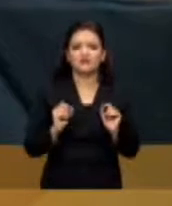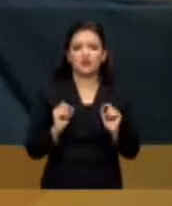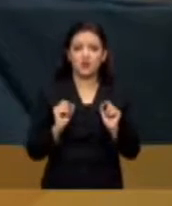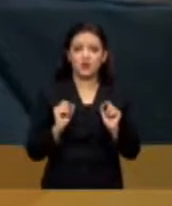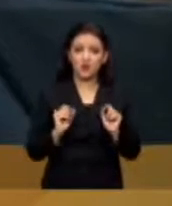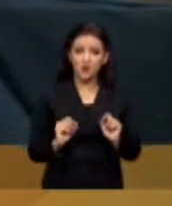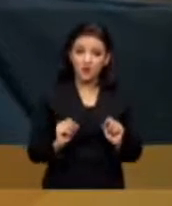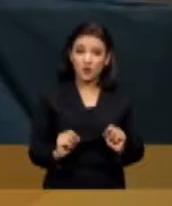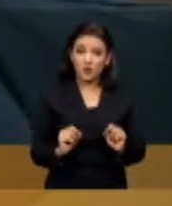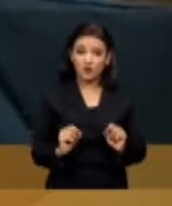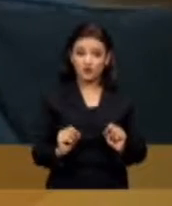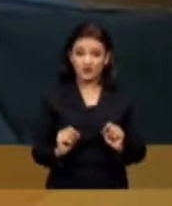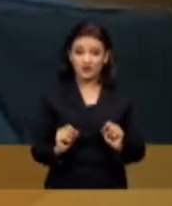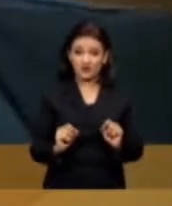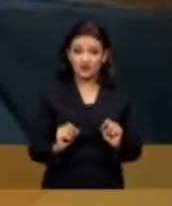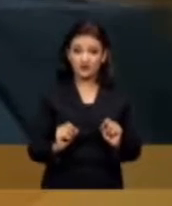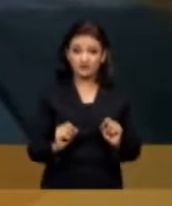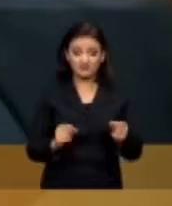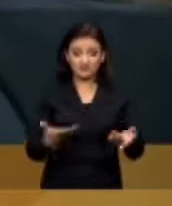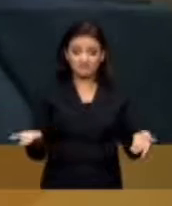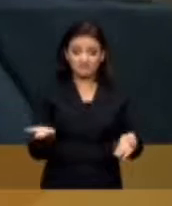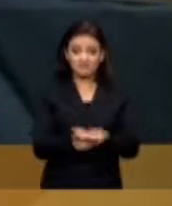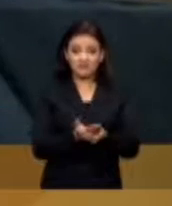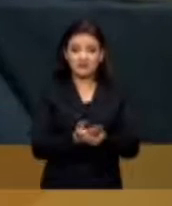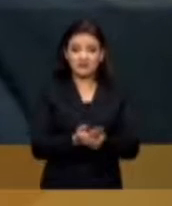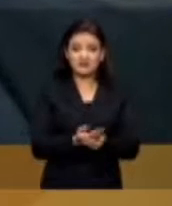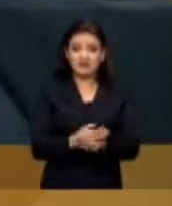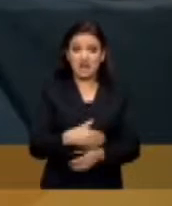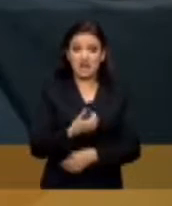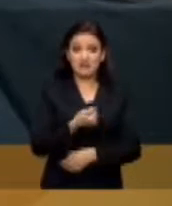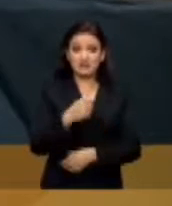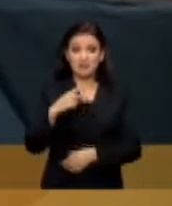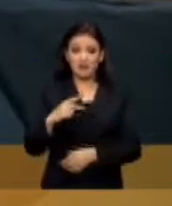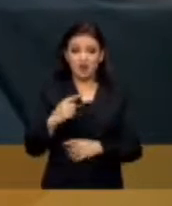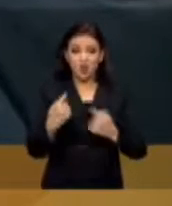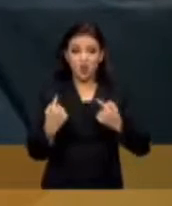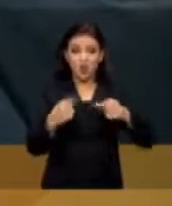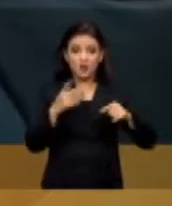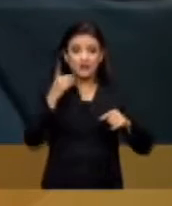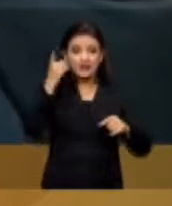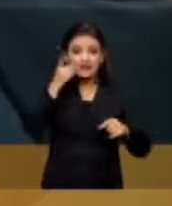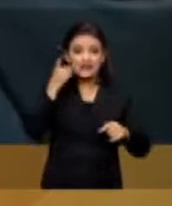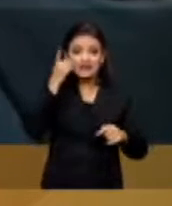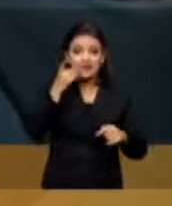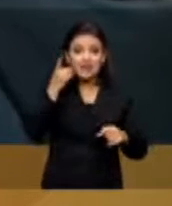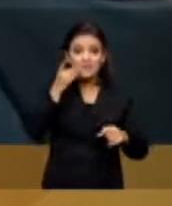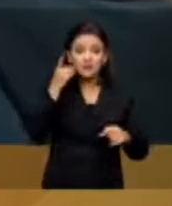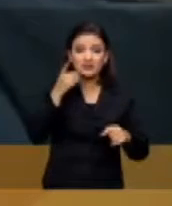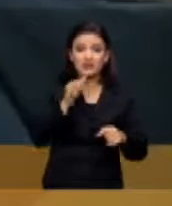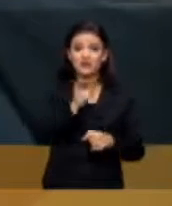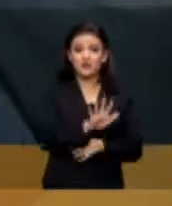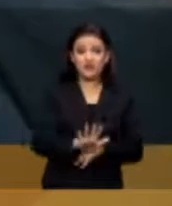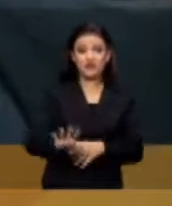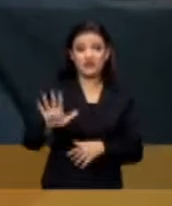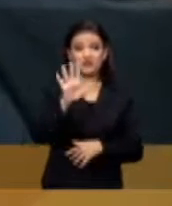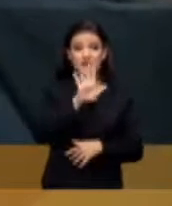foro competente, uma ação penal contra um deputado federal que desafia os limites